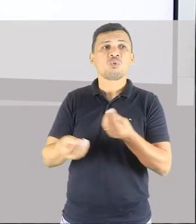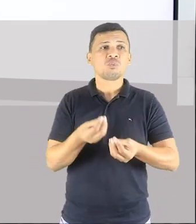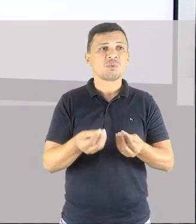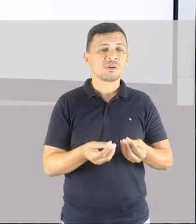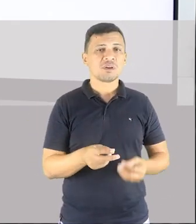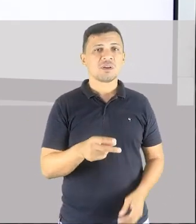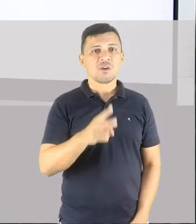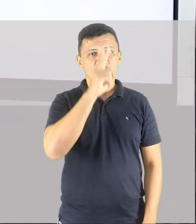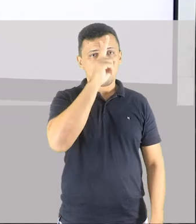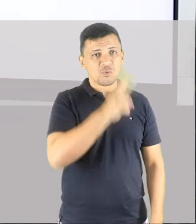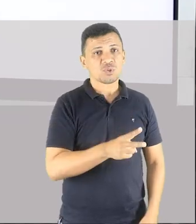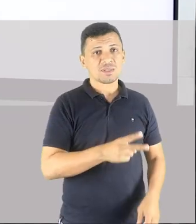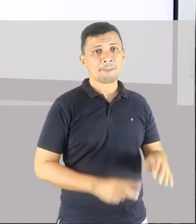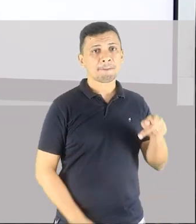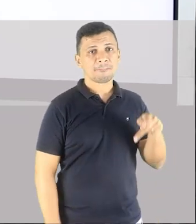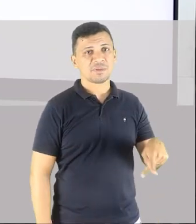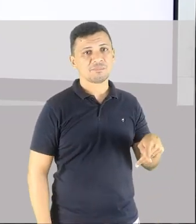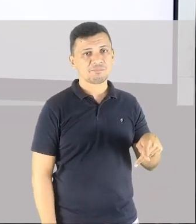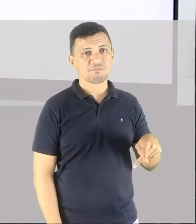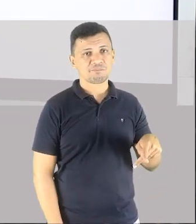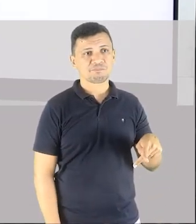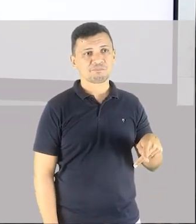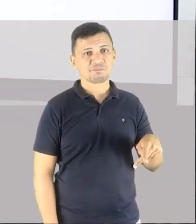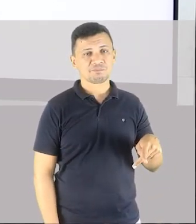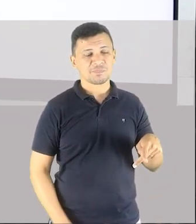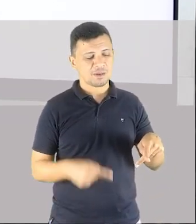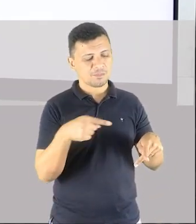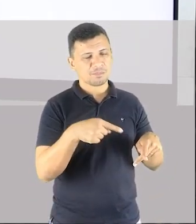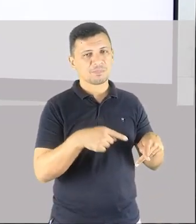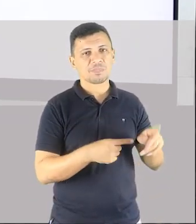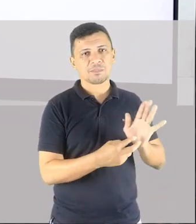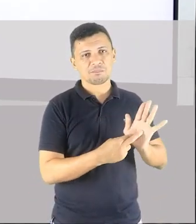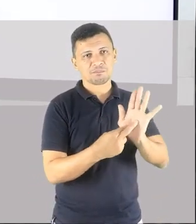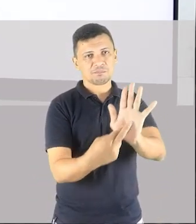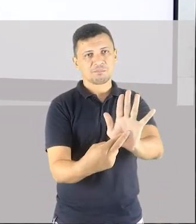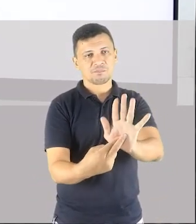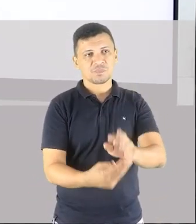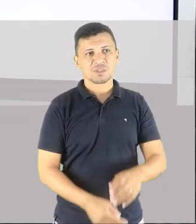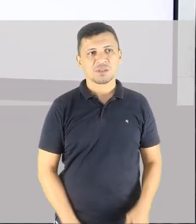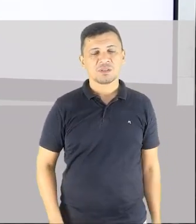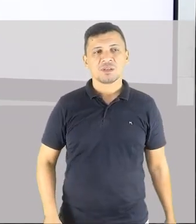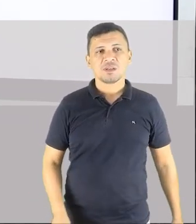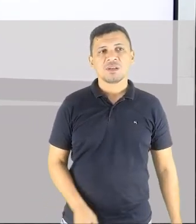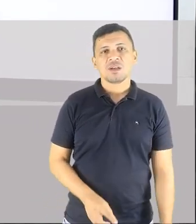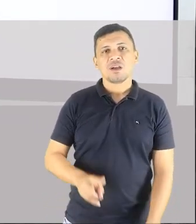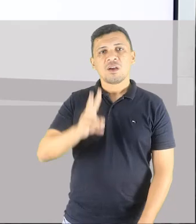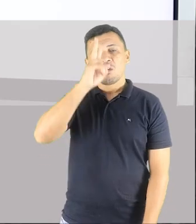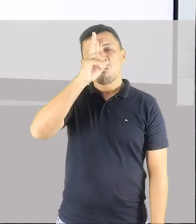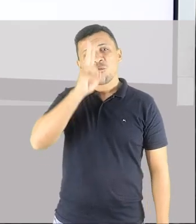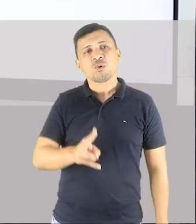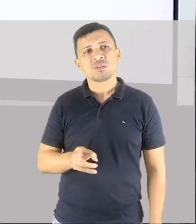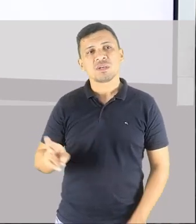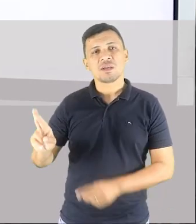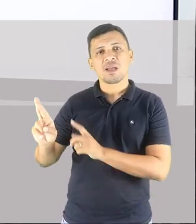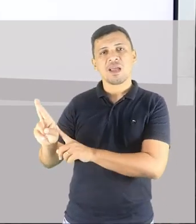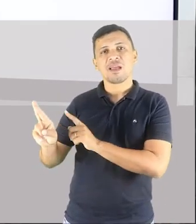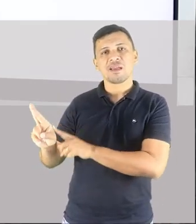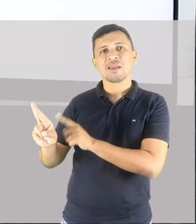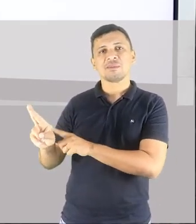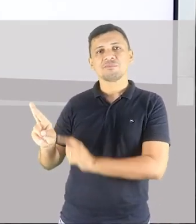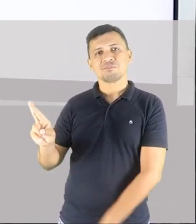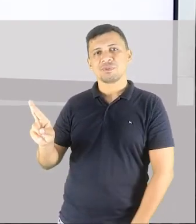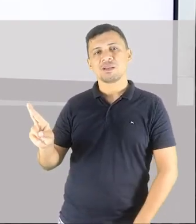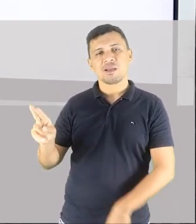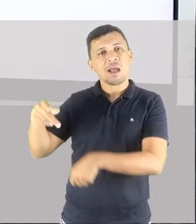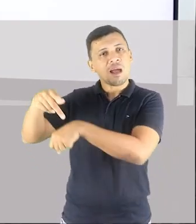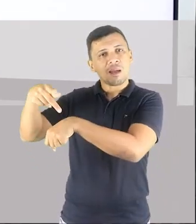deseja, chamamos de força potente, aqui representado por P. E a força resistente é a força que se opõe a isso. No caso,